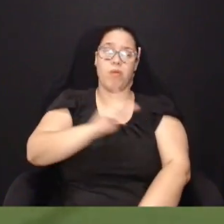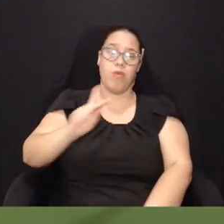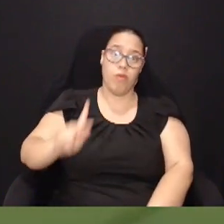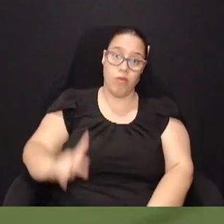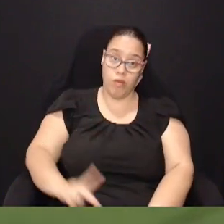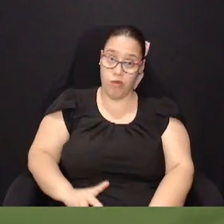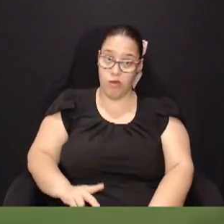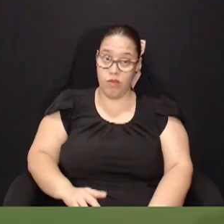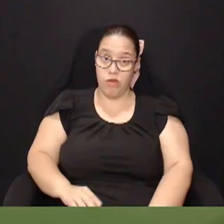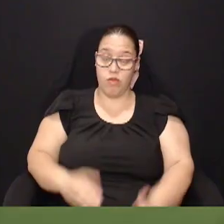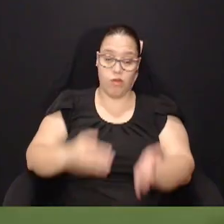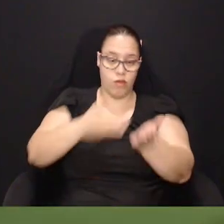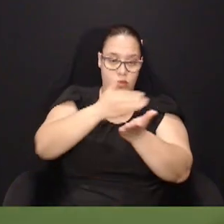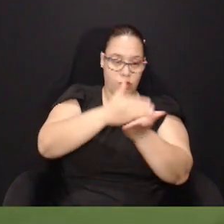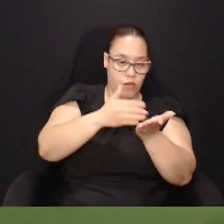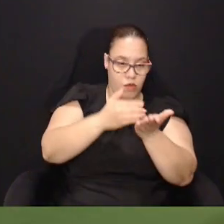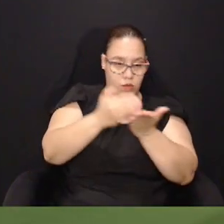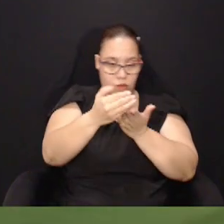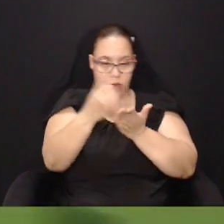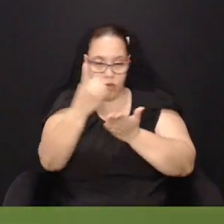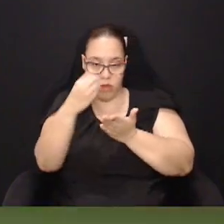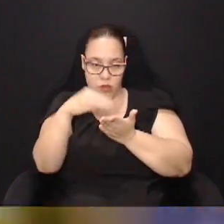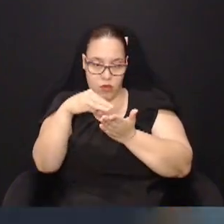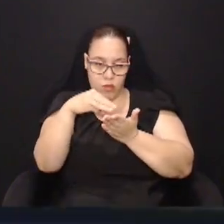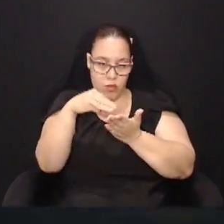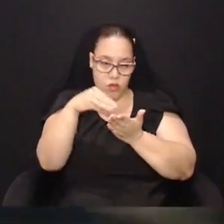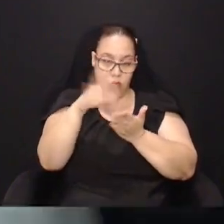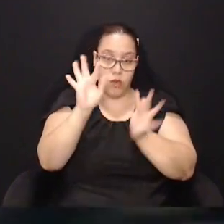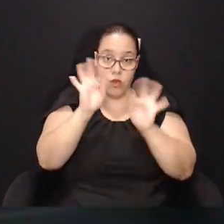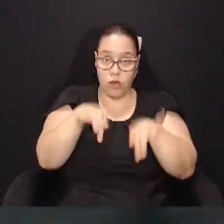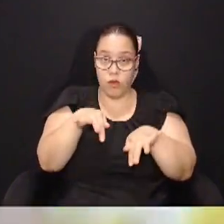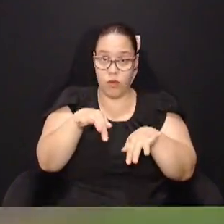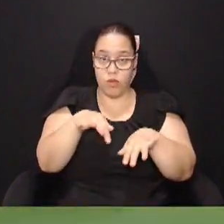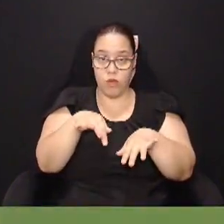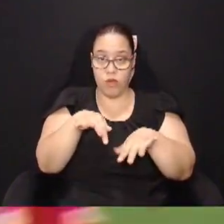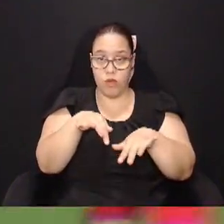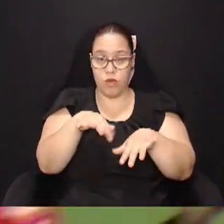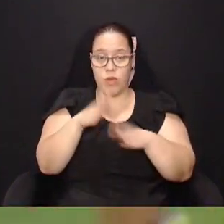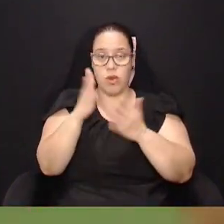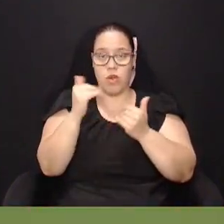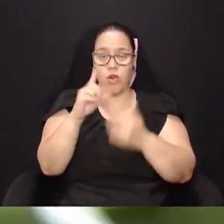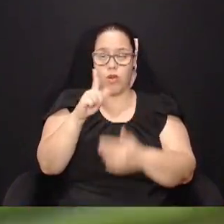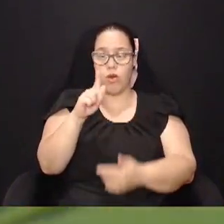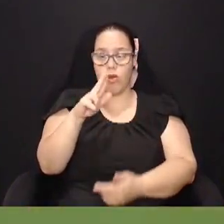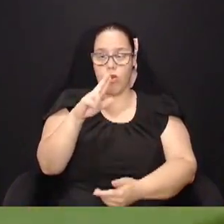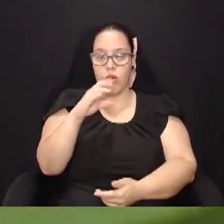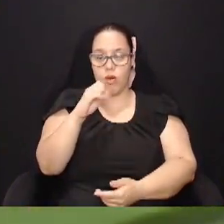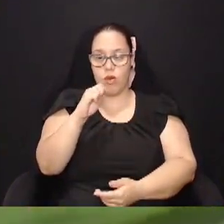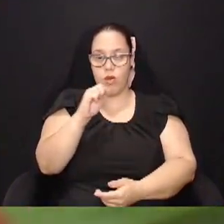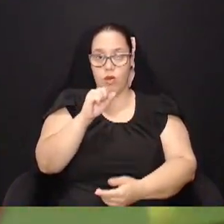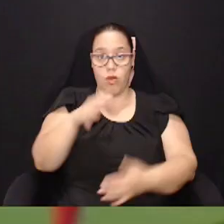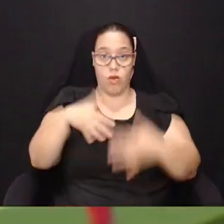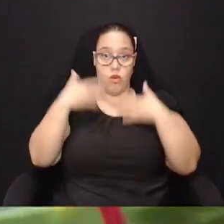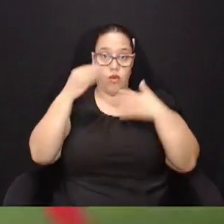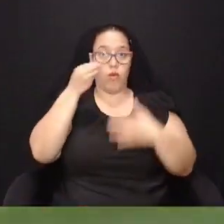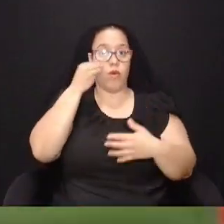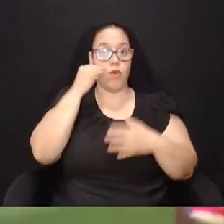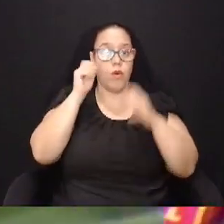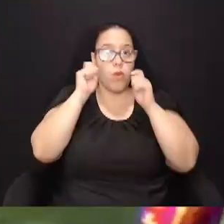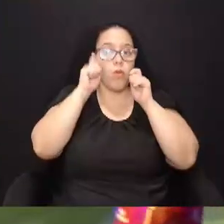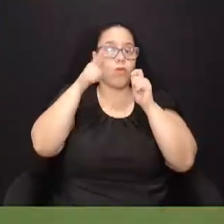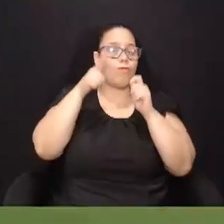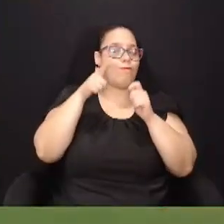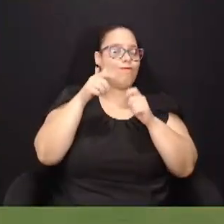meio-campo aos 10 minutos da etapa final. O jovem Luquinhas, no susto, tentou de cabeça, mas para